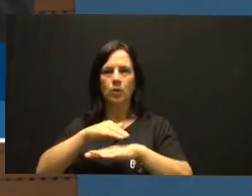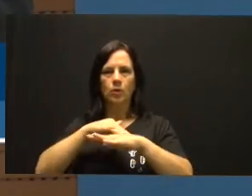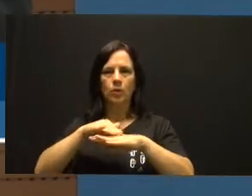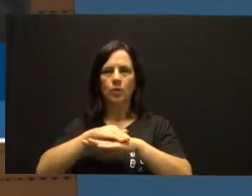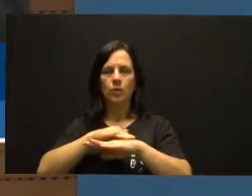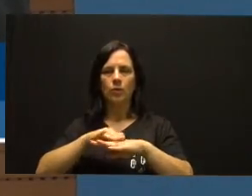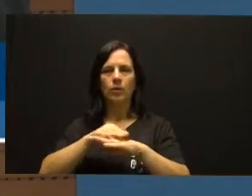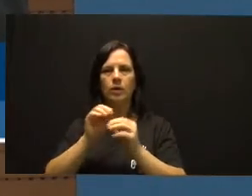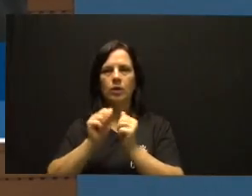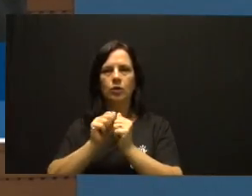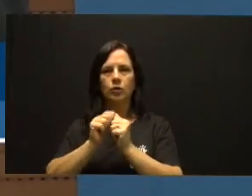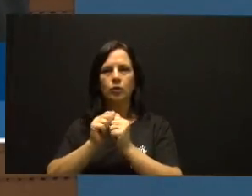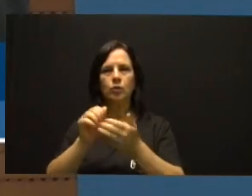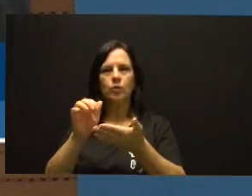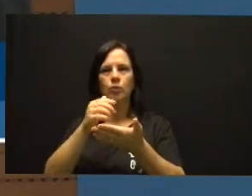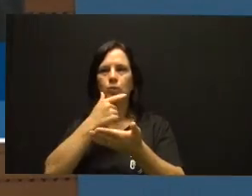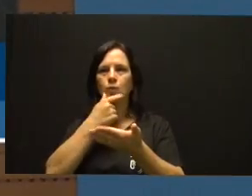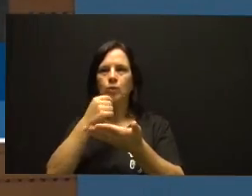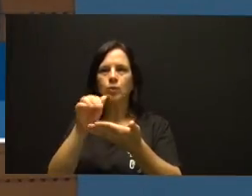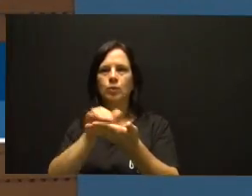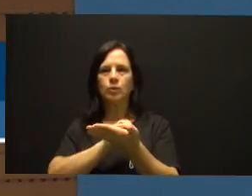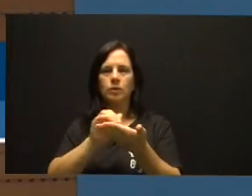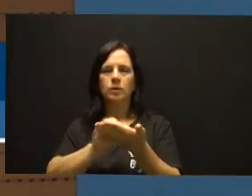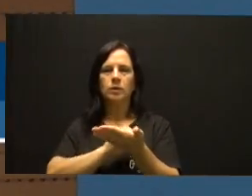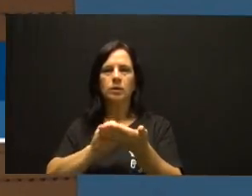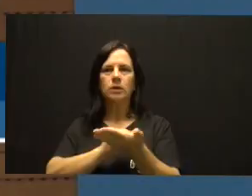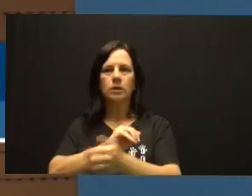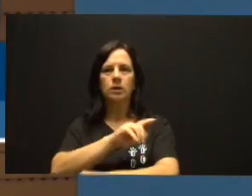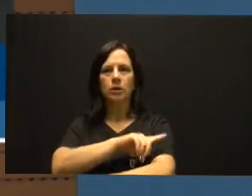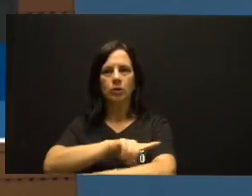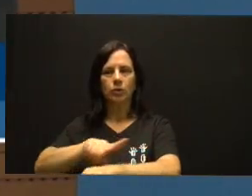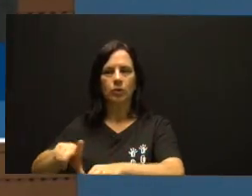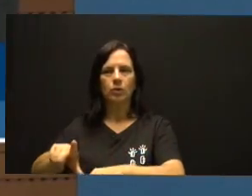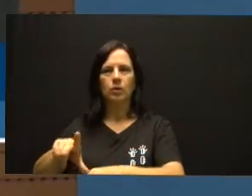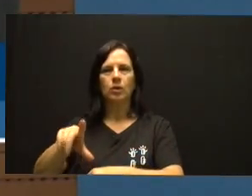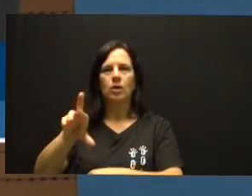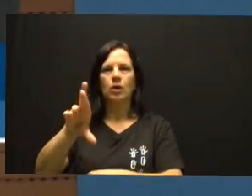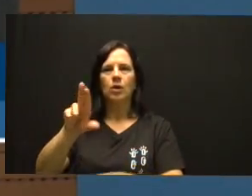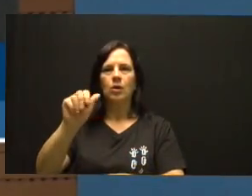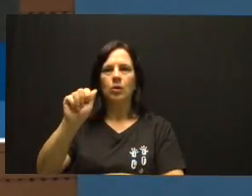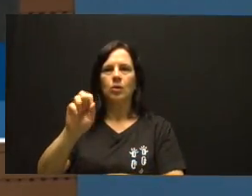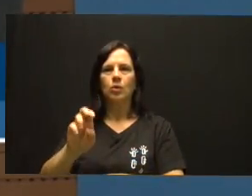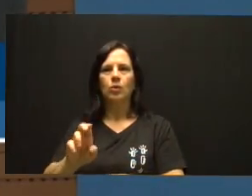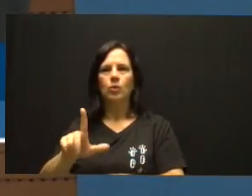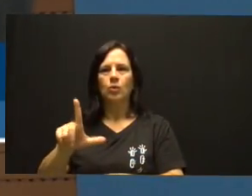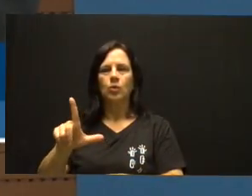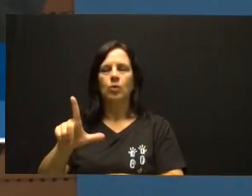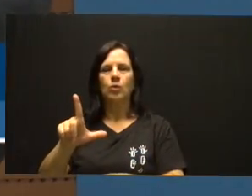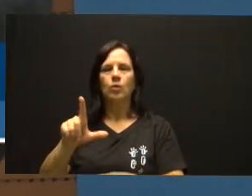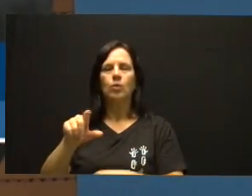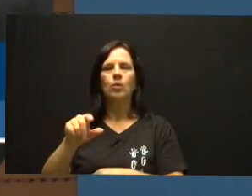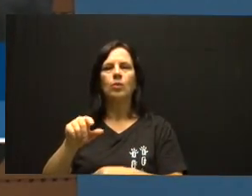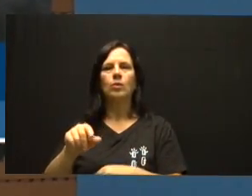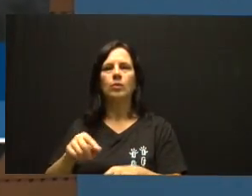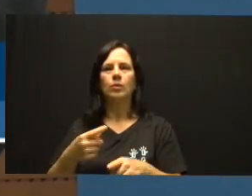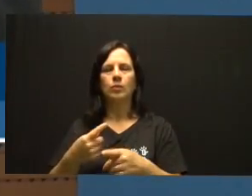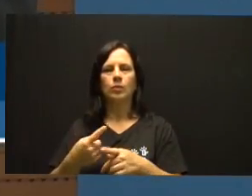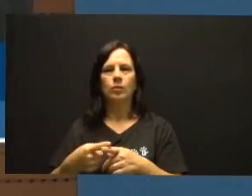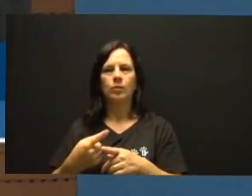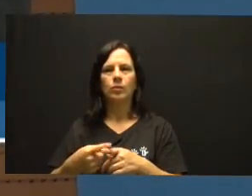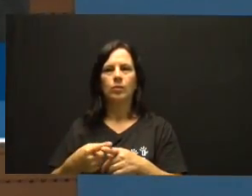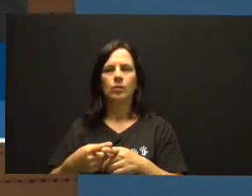com o secretário de Educação, nosso querido Raul Cristiano, para que faça uso